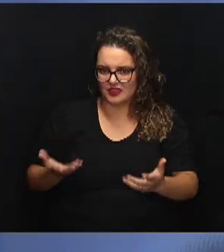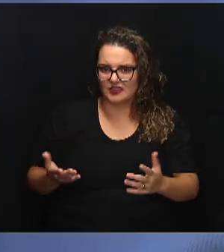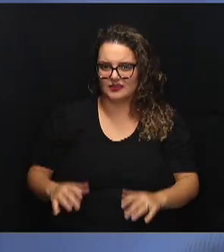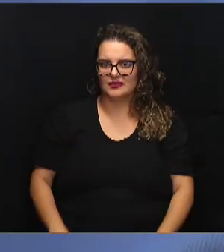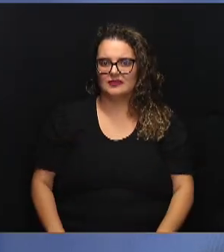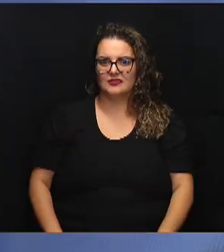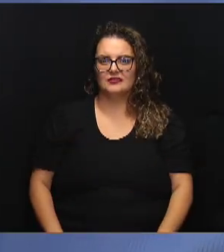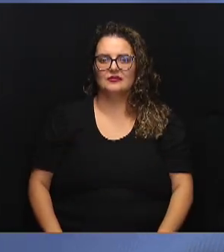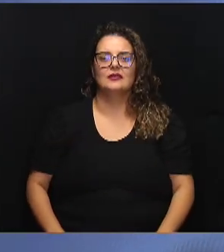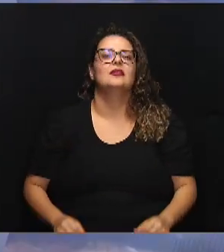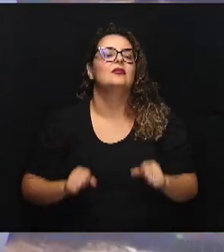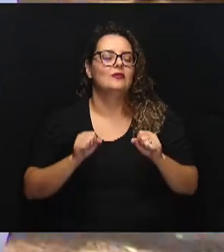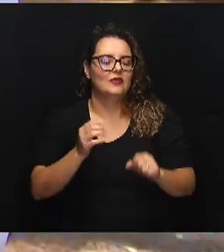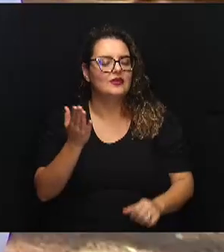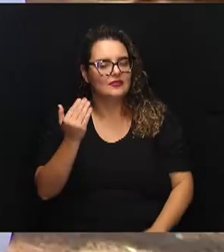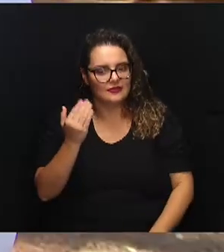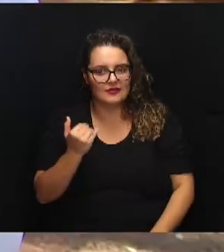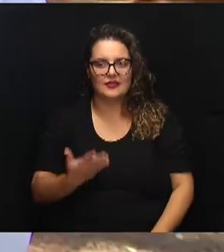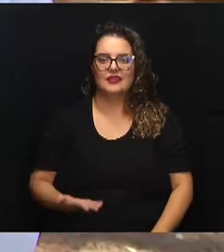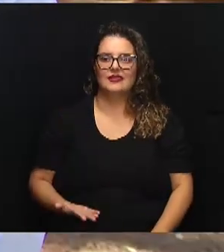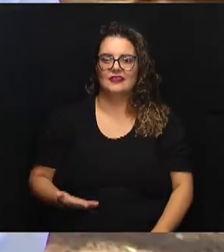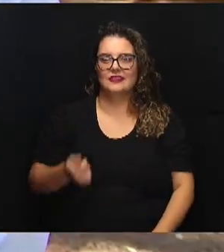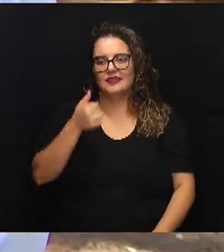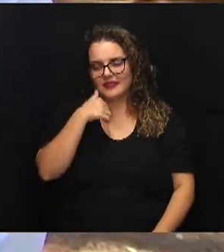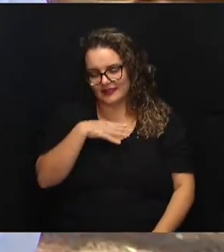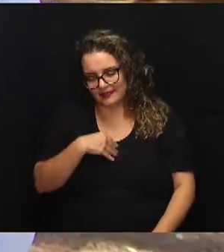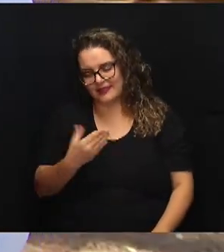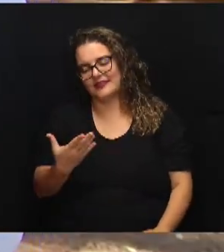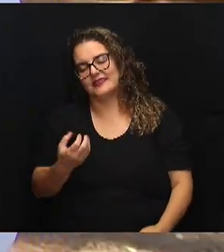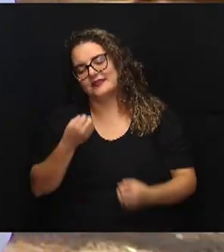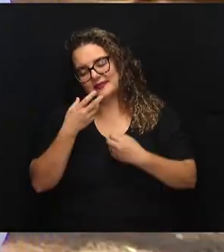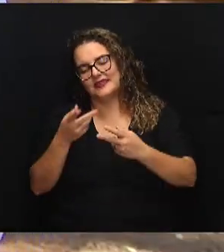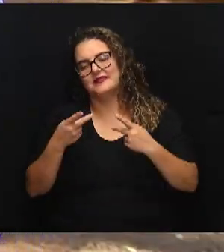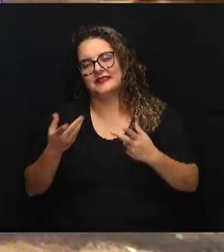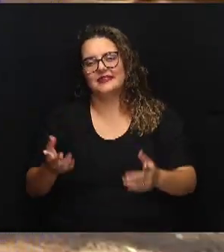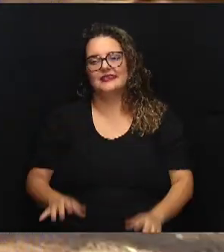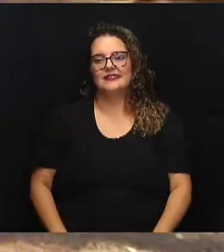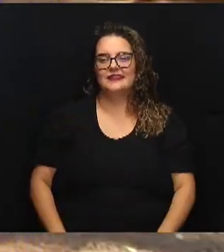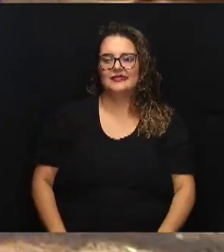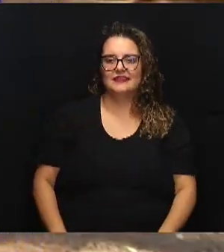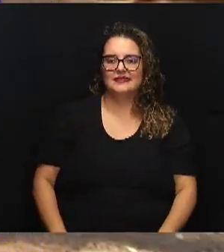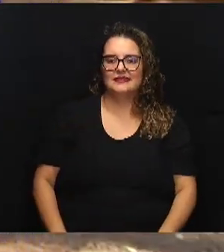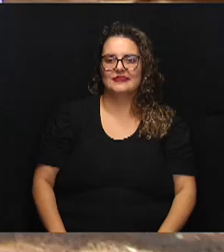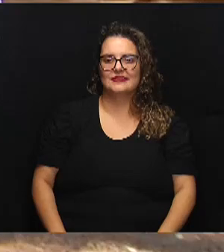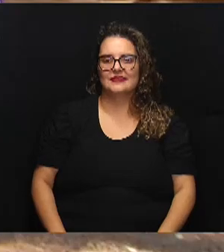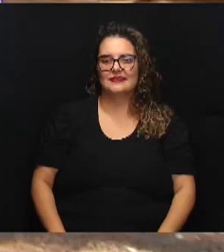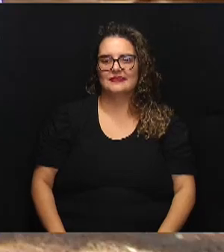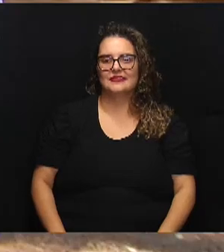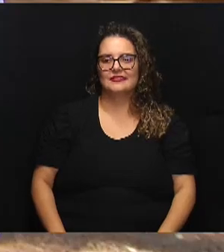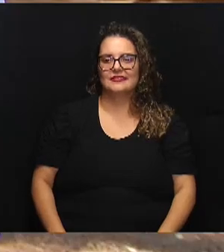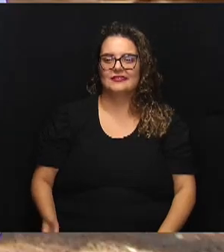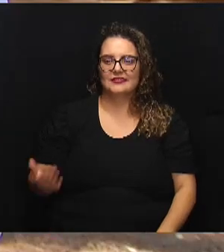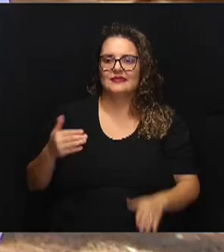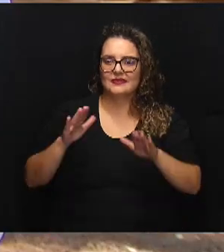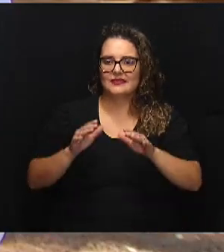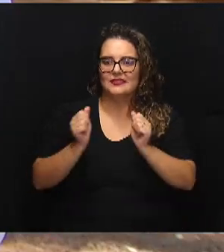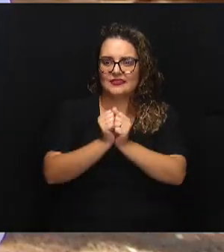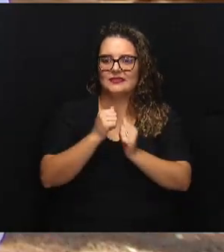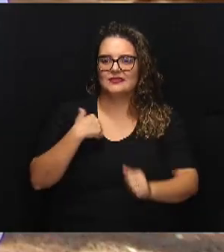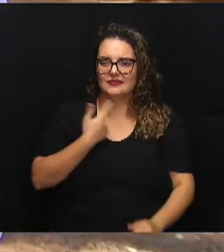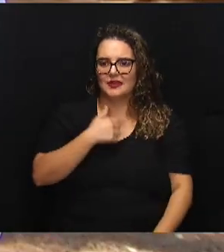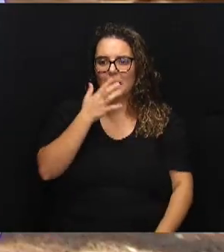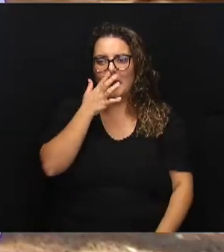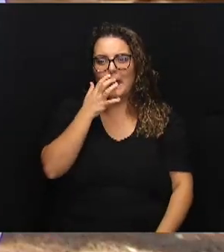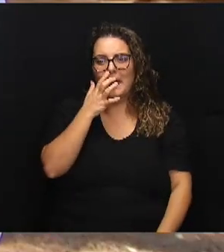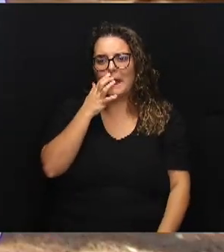Ele falou, pode, venha filha, vai ser muito bem-vinda. Aí ele falou, olha, vamos ficar com a gente? Eu